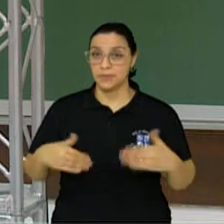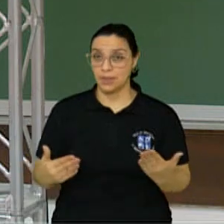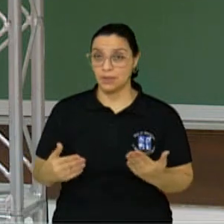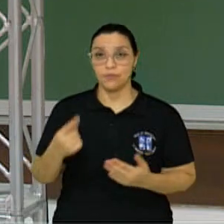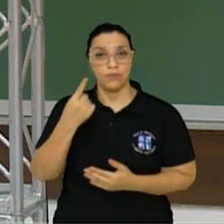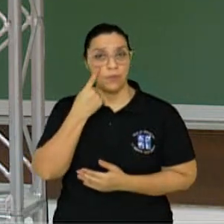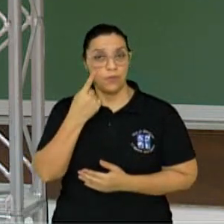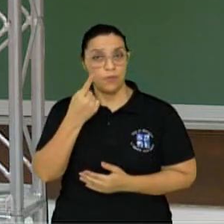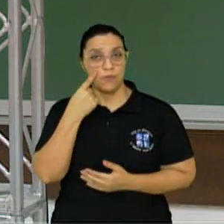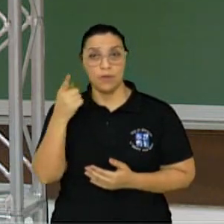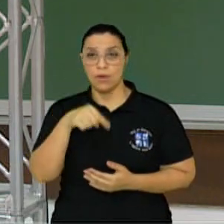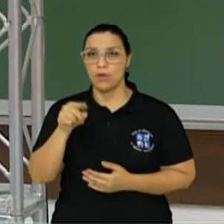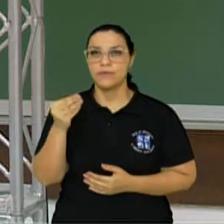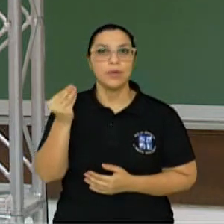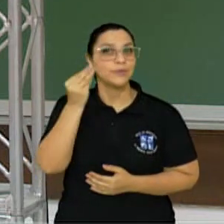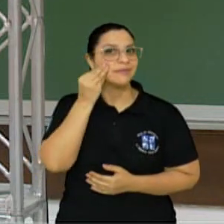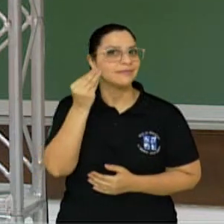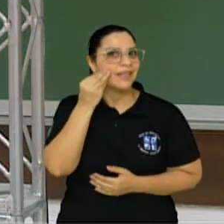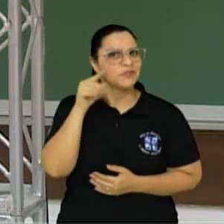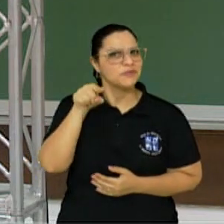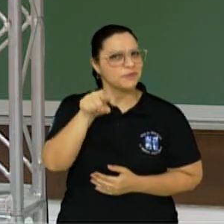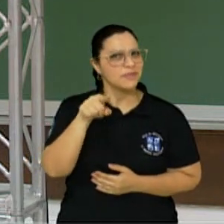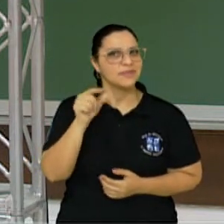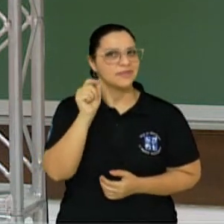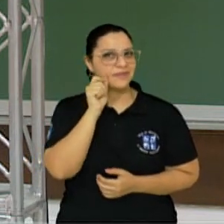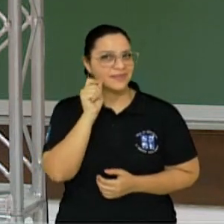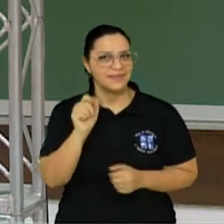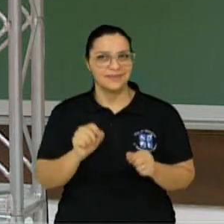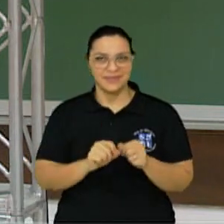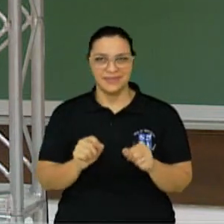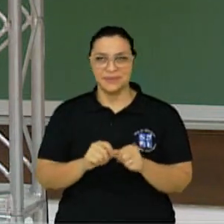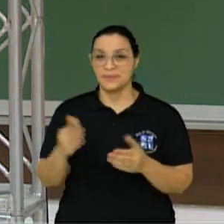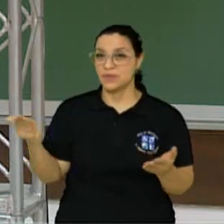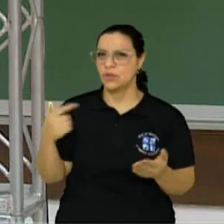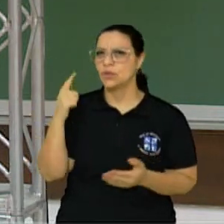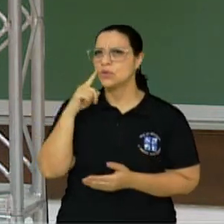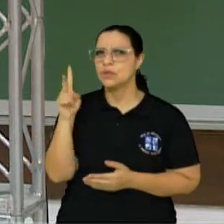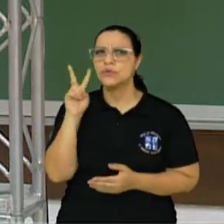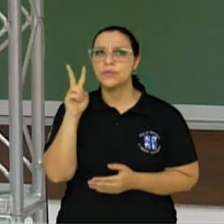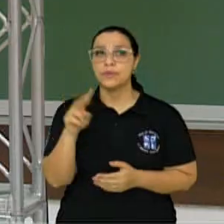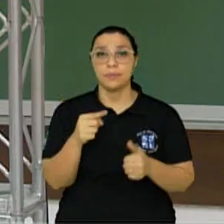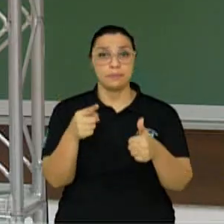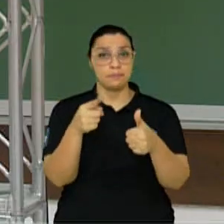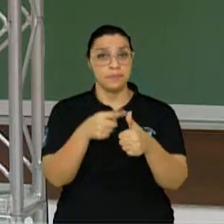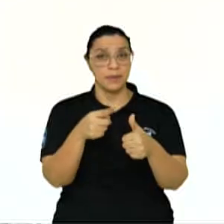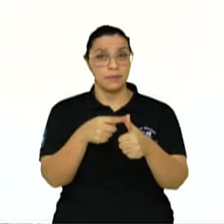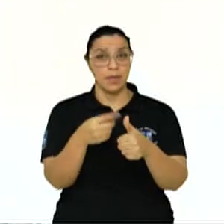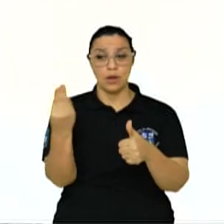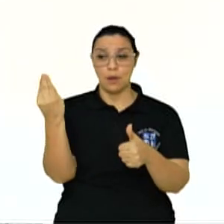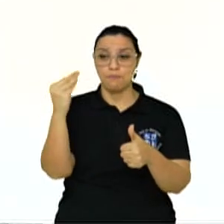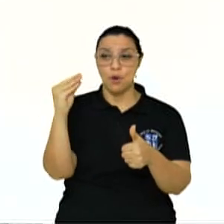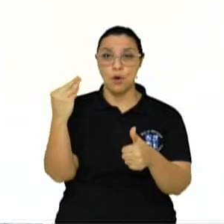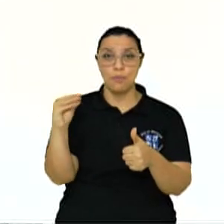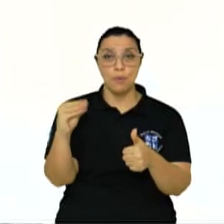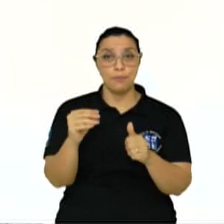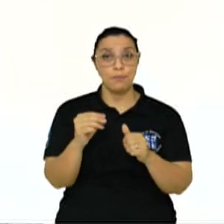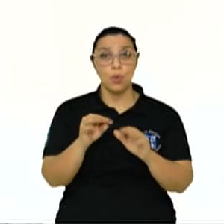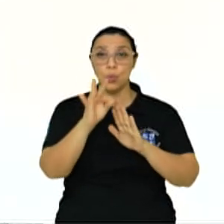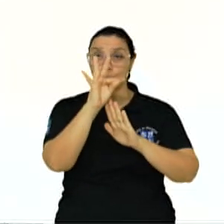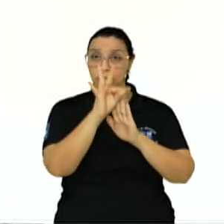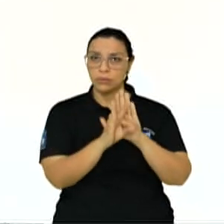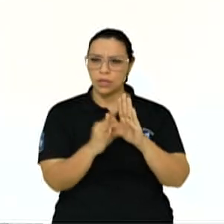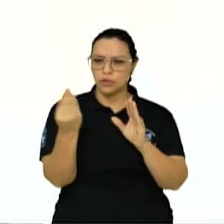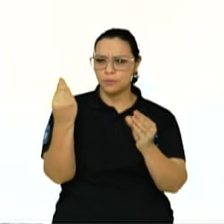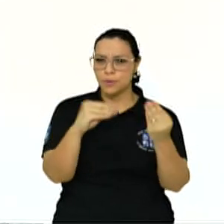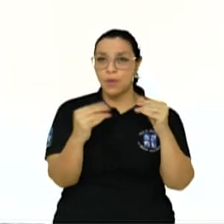Então vamos lá, gente, esse aqui é um teste, né, para vocês, e nós vamos primeiro anotar os dados do enunciado. Então, a